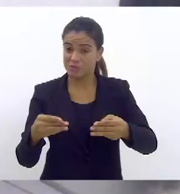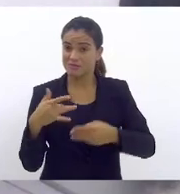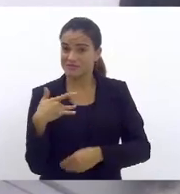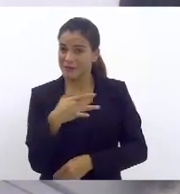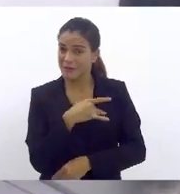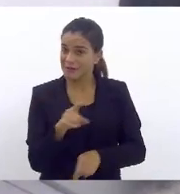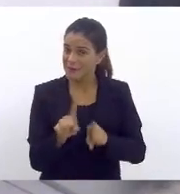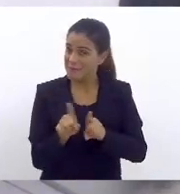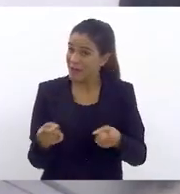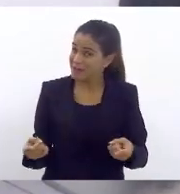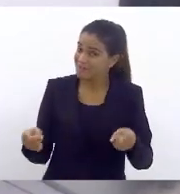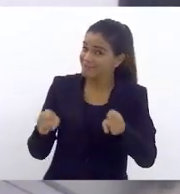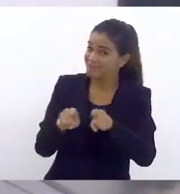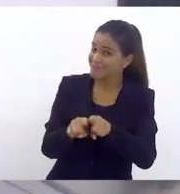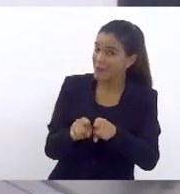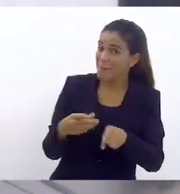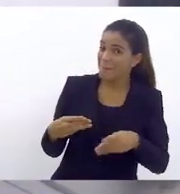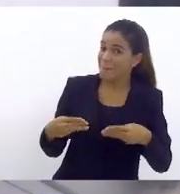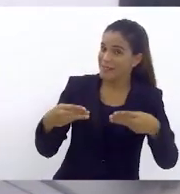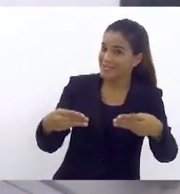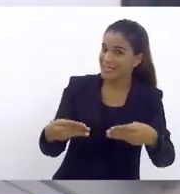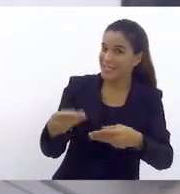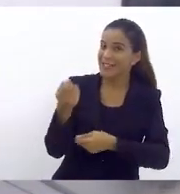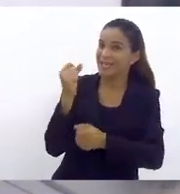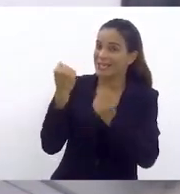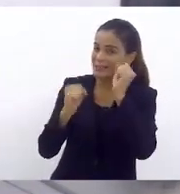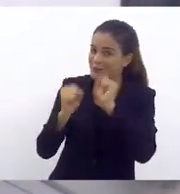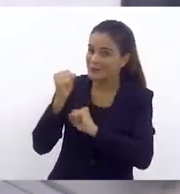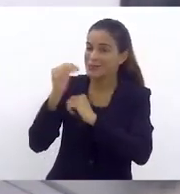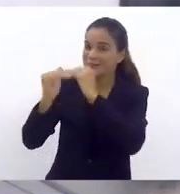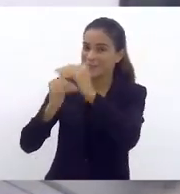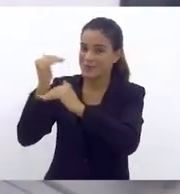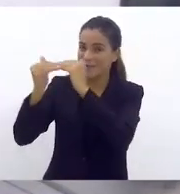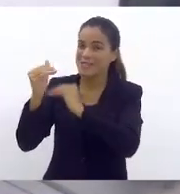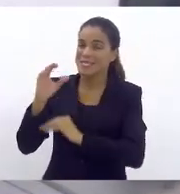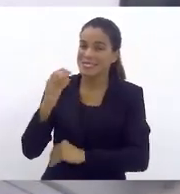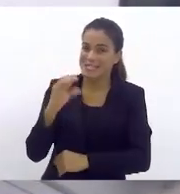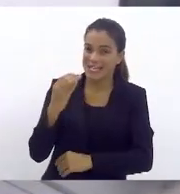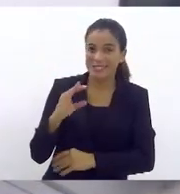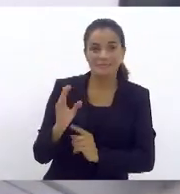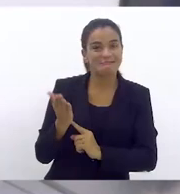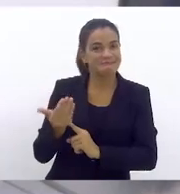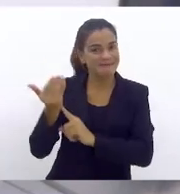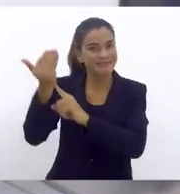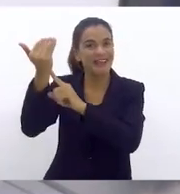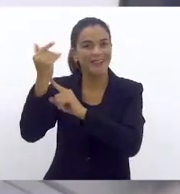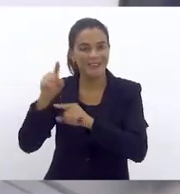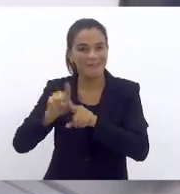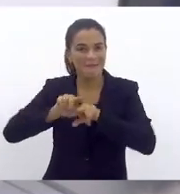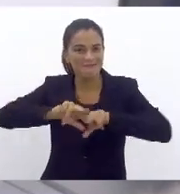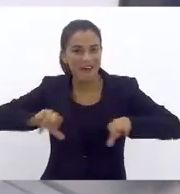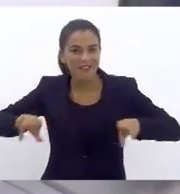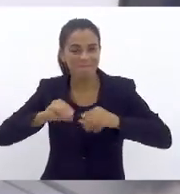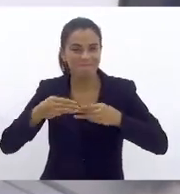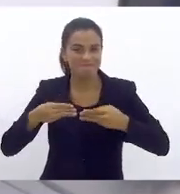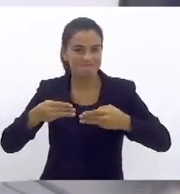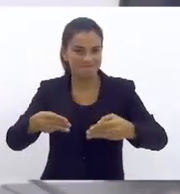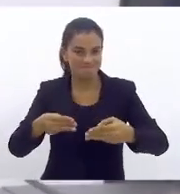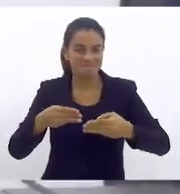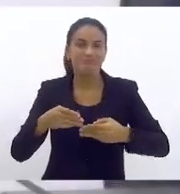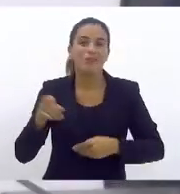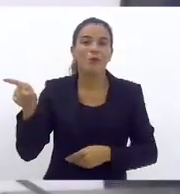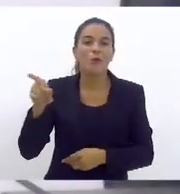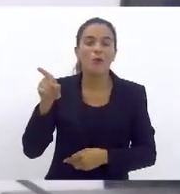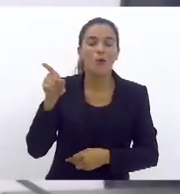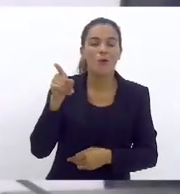Saúde mas do Ministério da Saúde ao lado do Ministério da indústria desenvolvimento da ciência e tecnologia de um conjunto de outros Ministérios o vice-presidente Geraldo